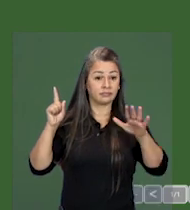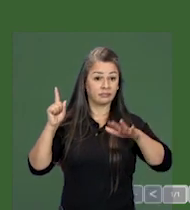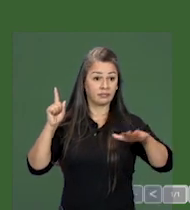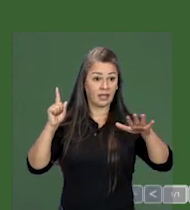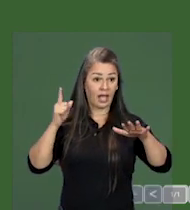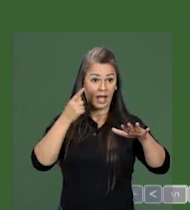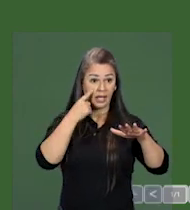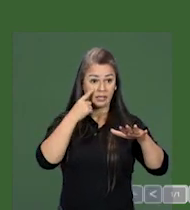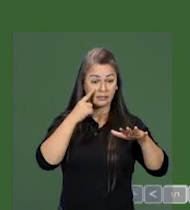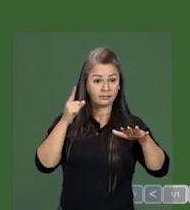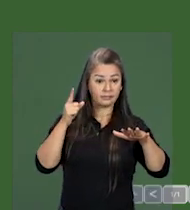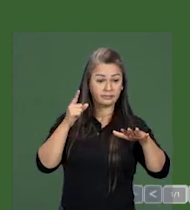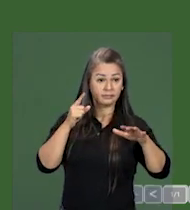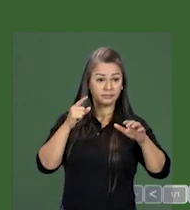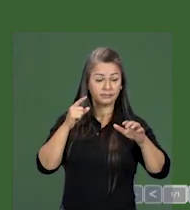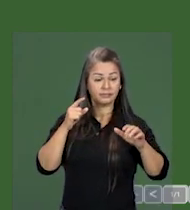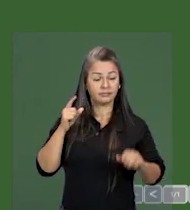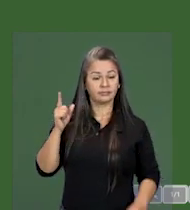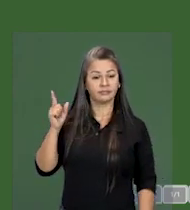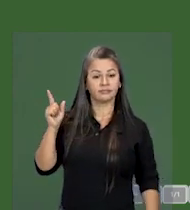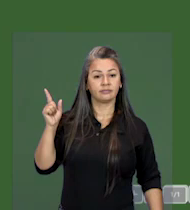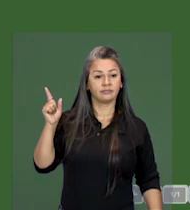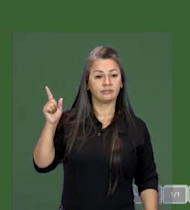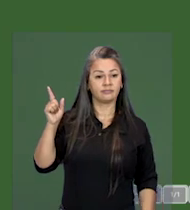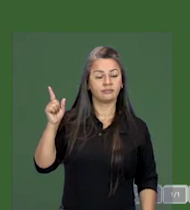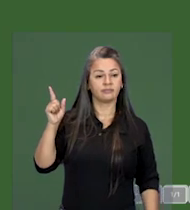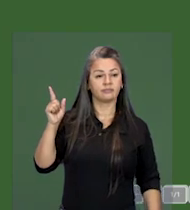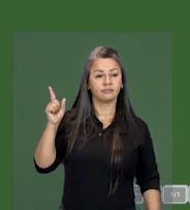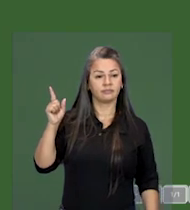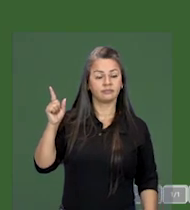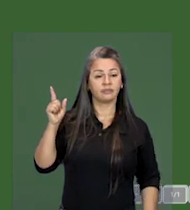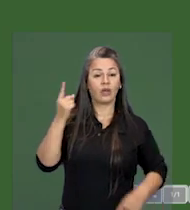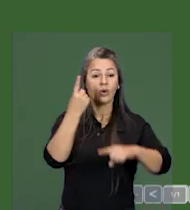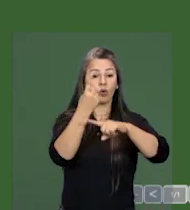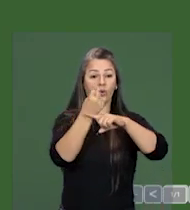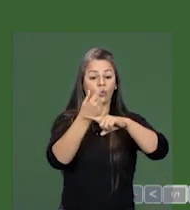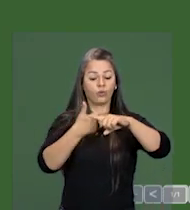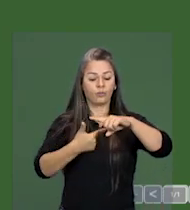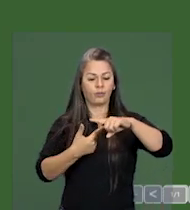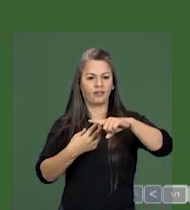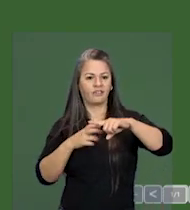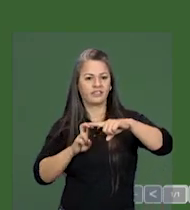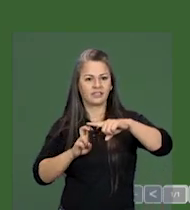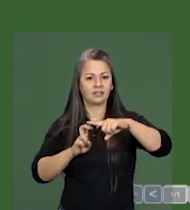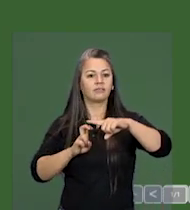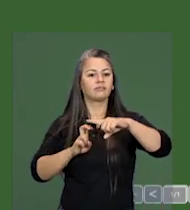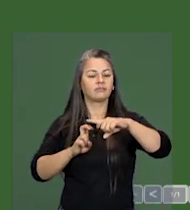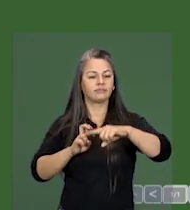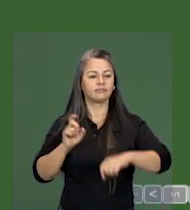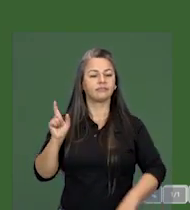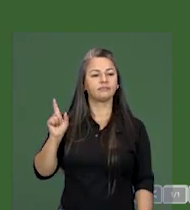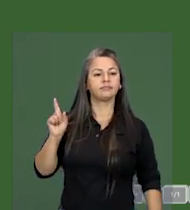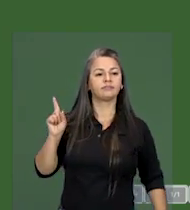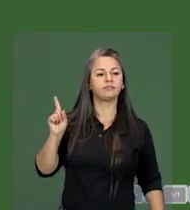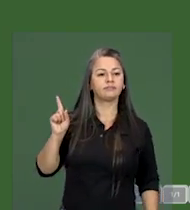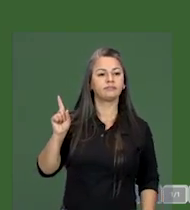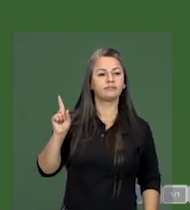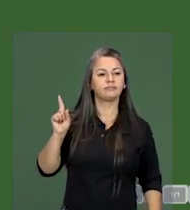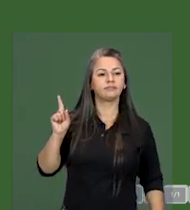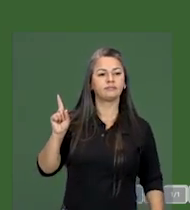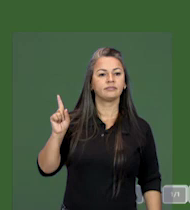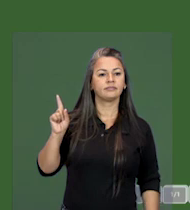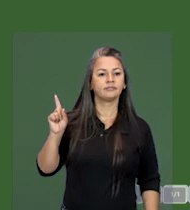quadrado, 1 sobre 25. Então, as áreas, a relação é 1 para 25, ok? Então, eu tenho que